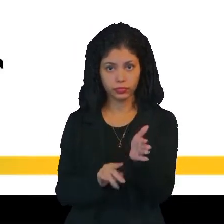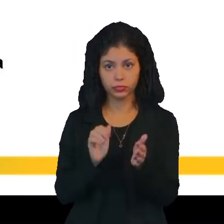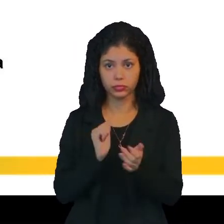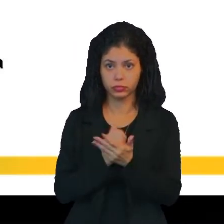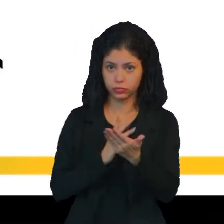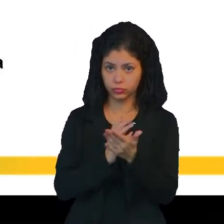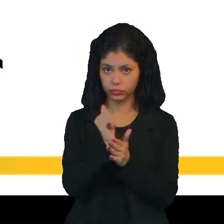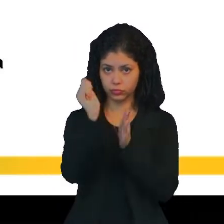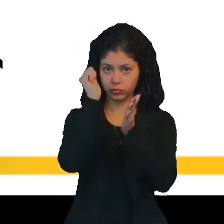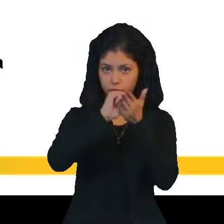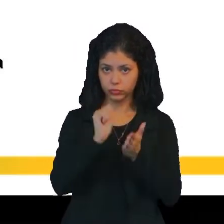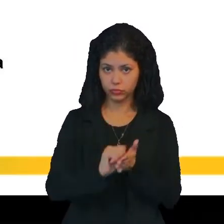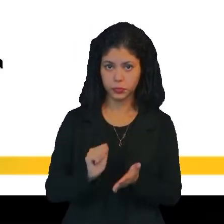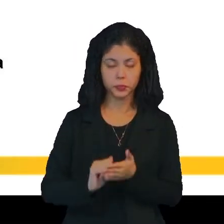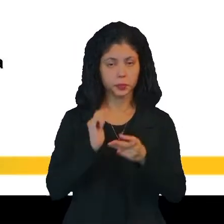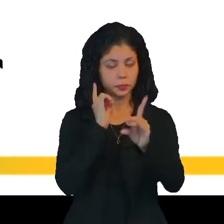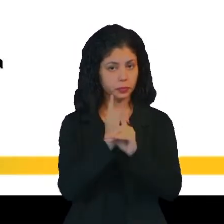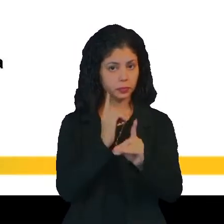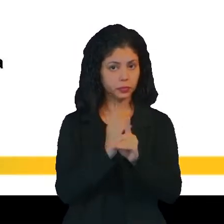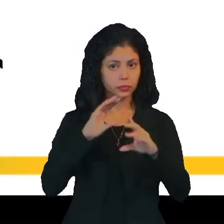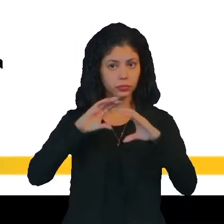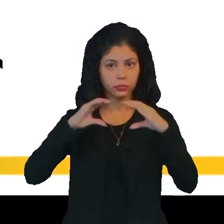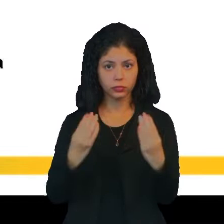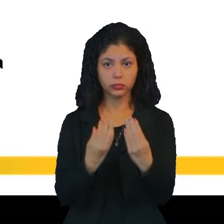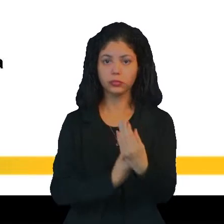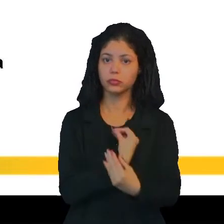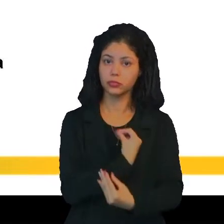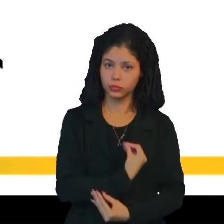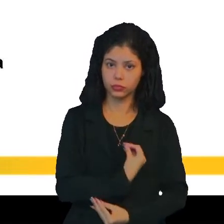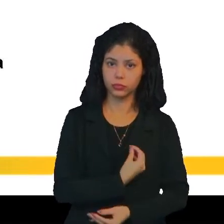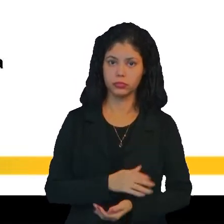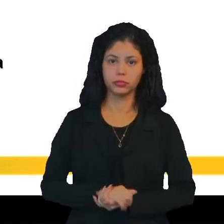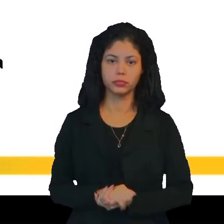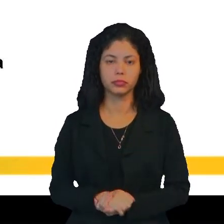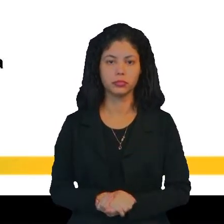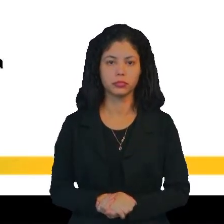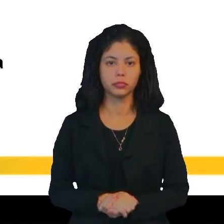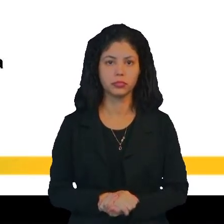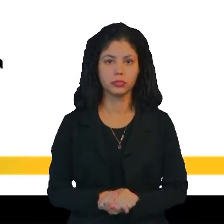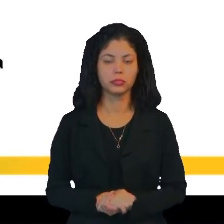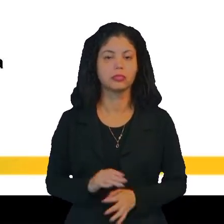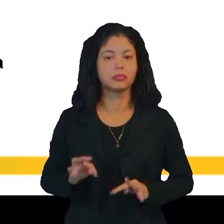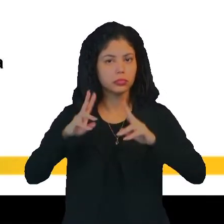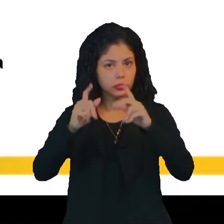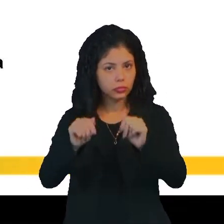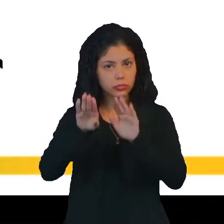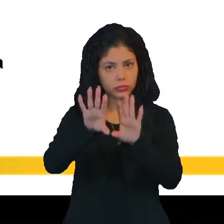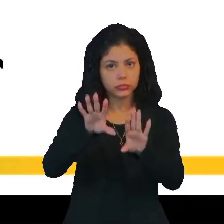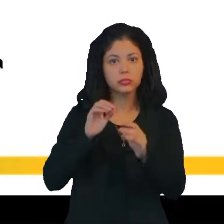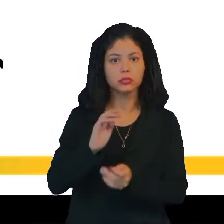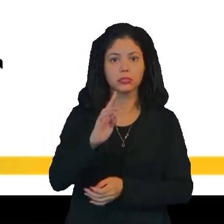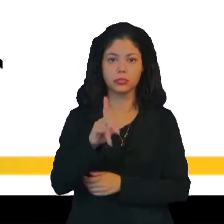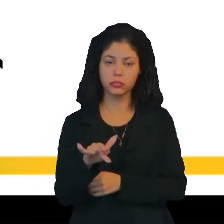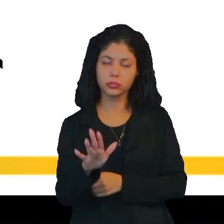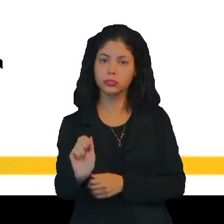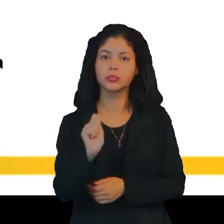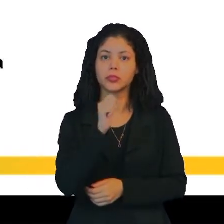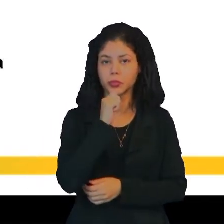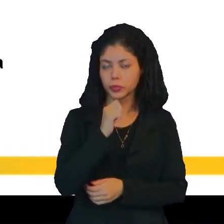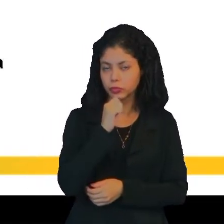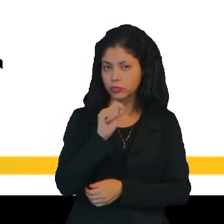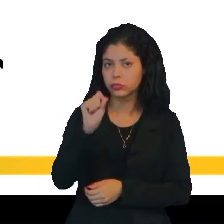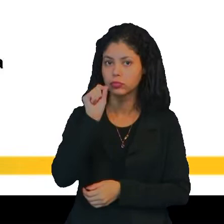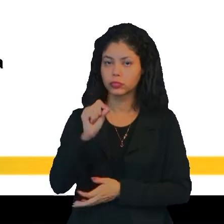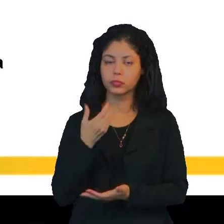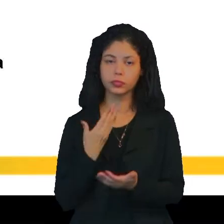que busca descrever, identificar e classificar os seres vivos. Então, essa taxonomia, ela é o